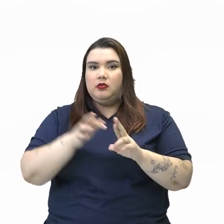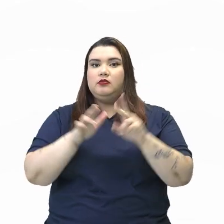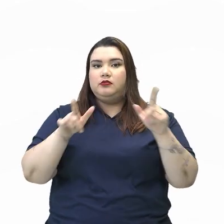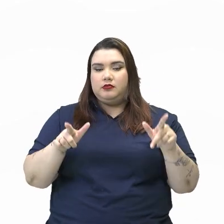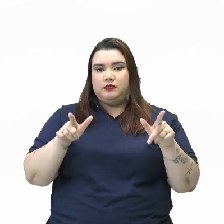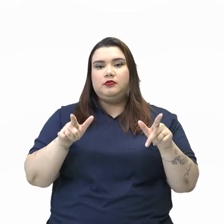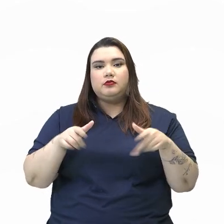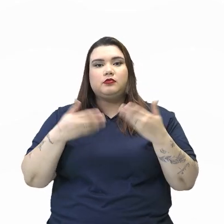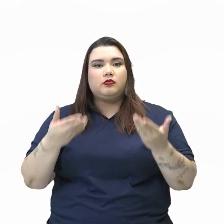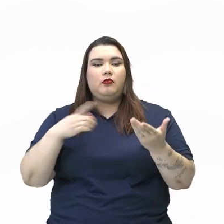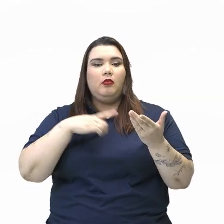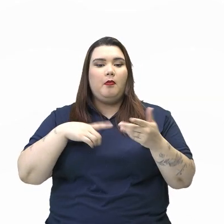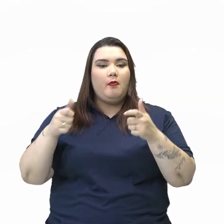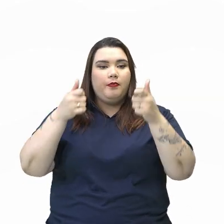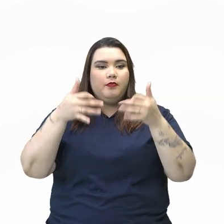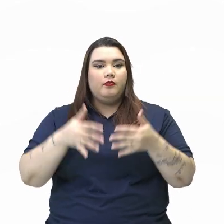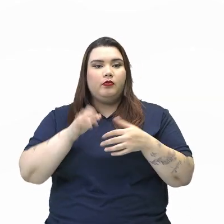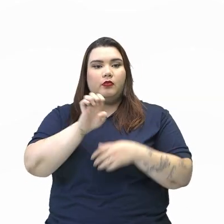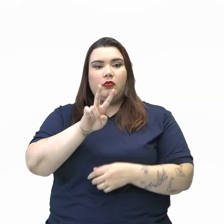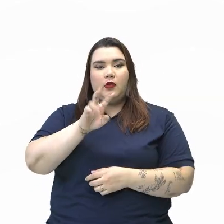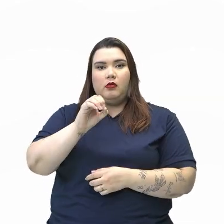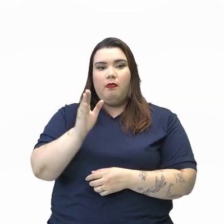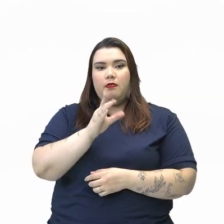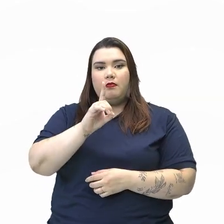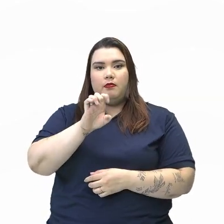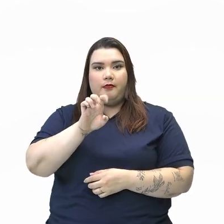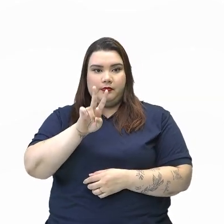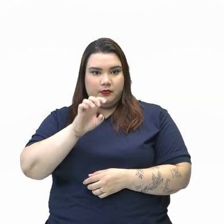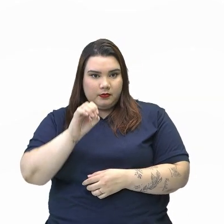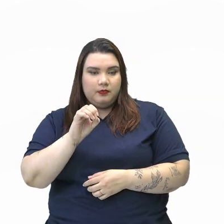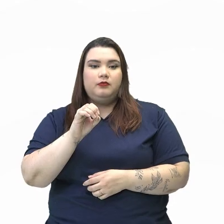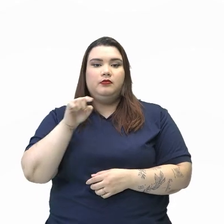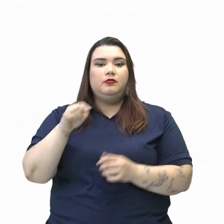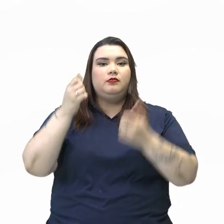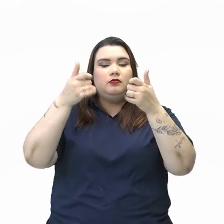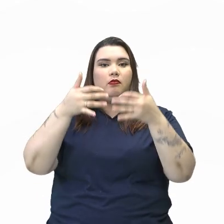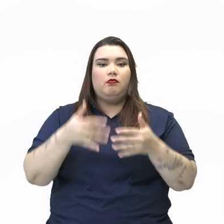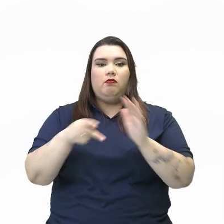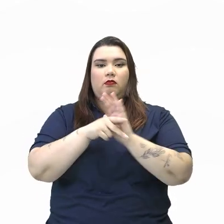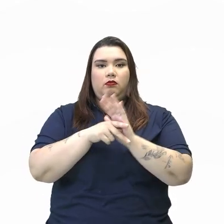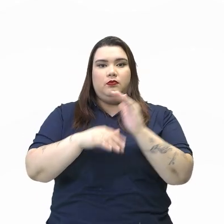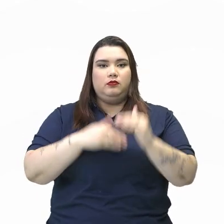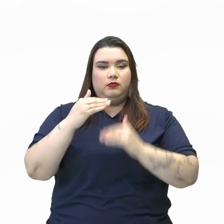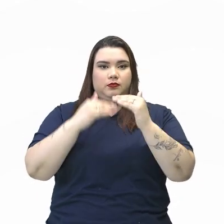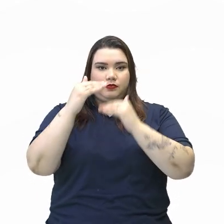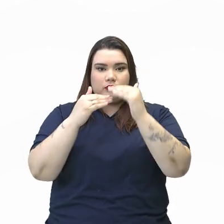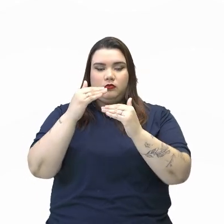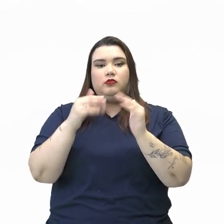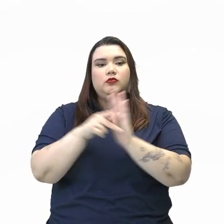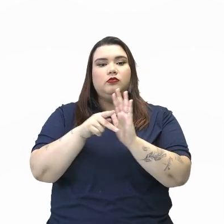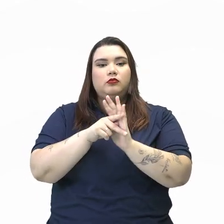dele. Aí temos a Evo-Devo, que é uma teoria da evolução, do estudo da evolução do desenvolvimento,